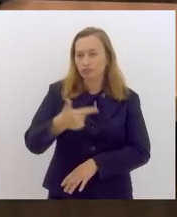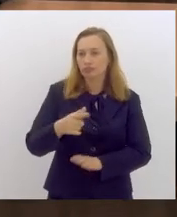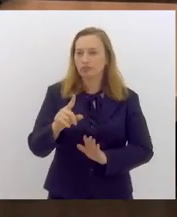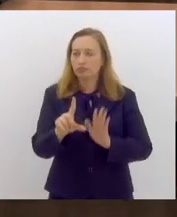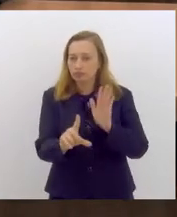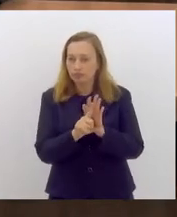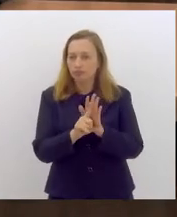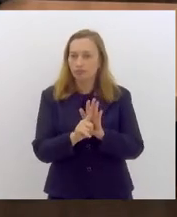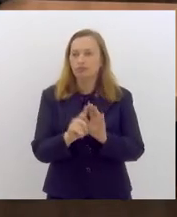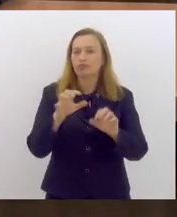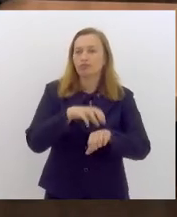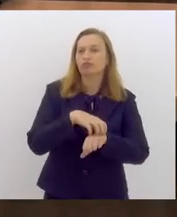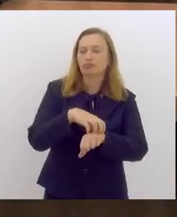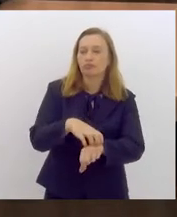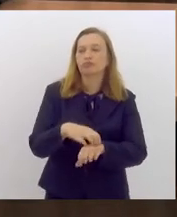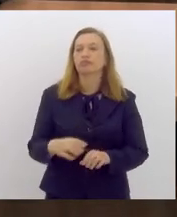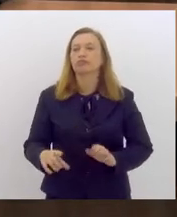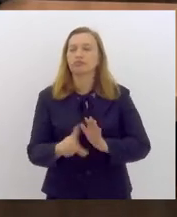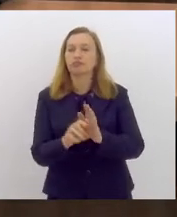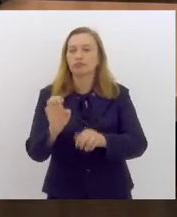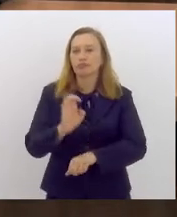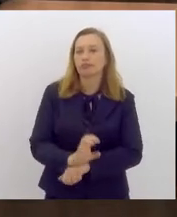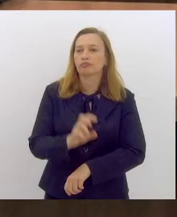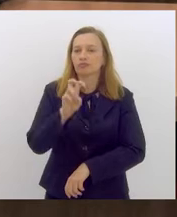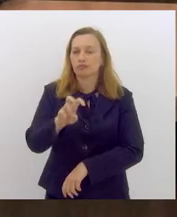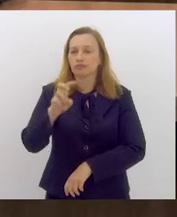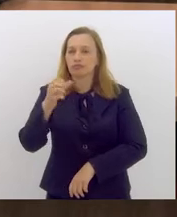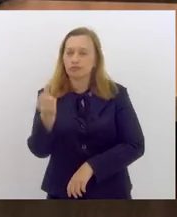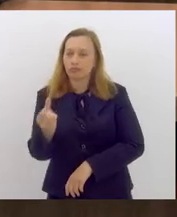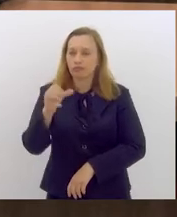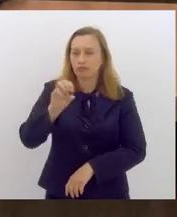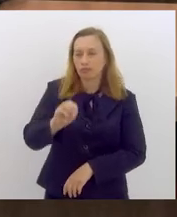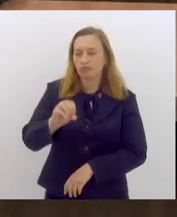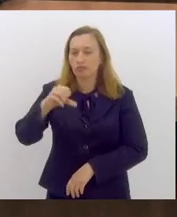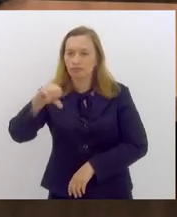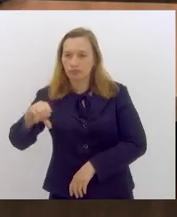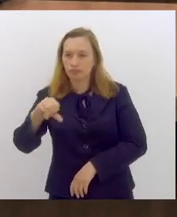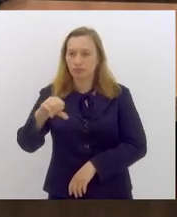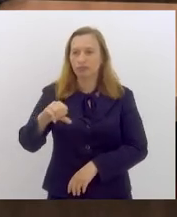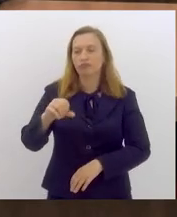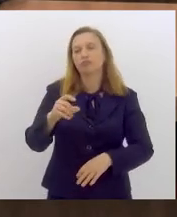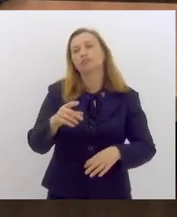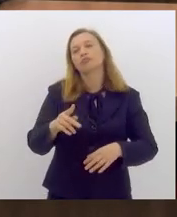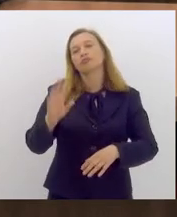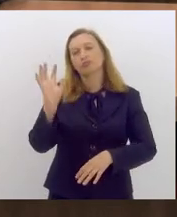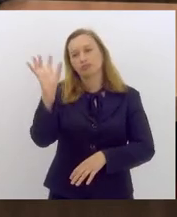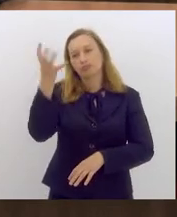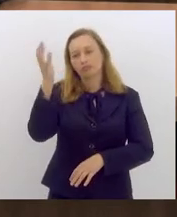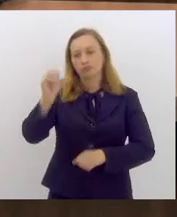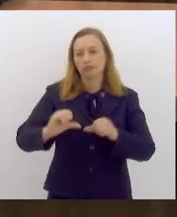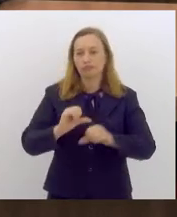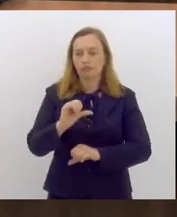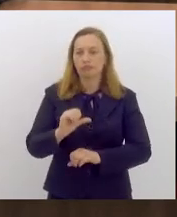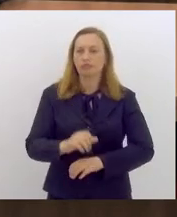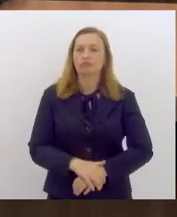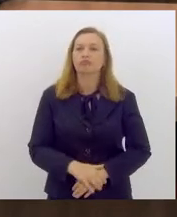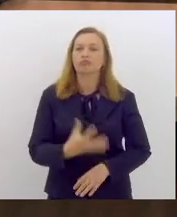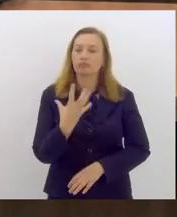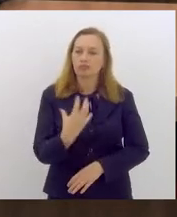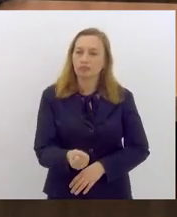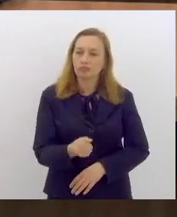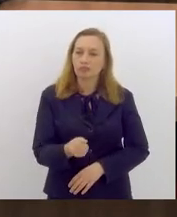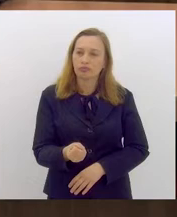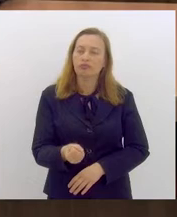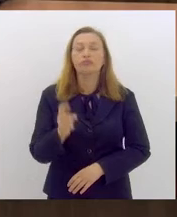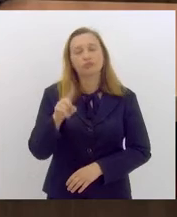diretrizes setoriais de transporte da Lei Estadual 5690, que institui a Política Estadual sobre Mudança Global e do Clima. parecer é